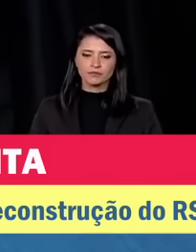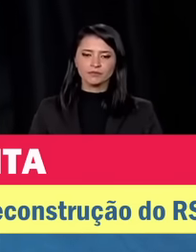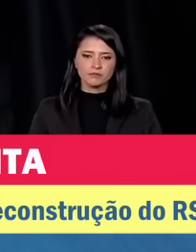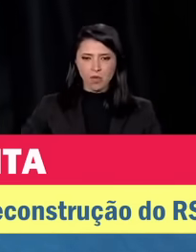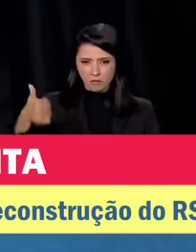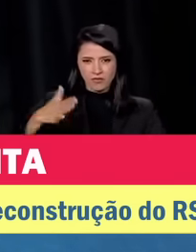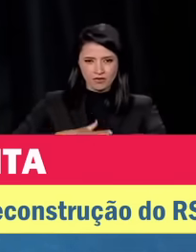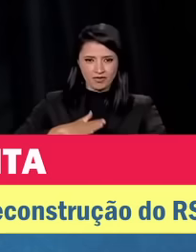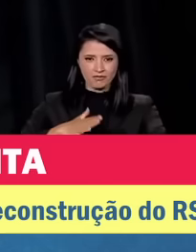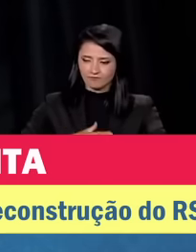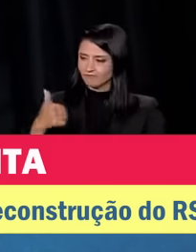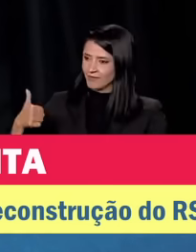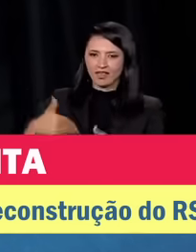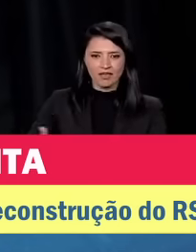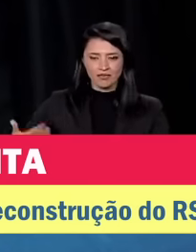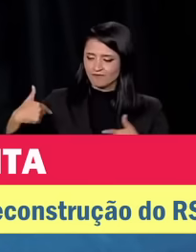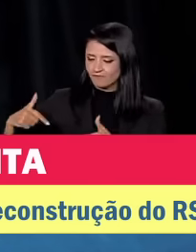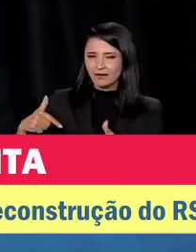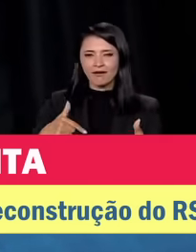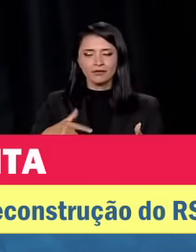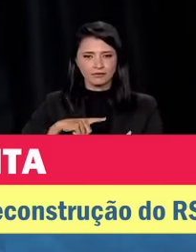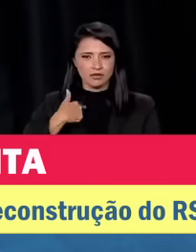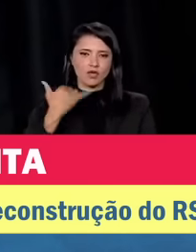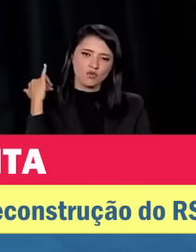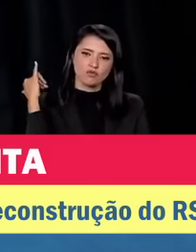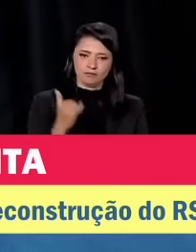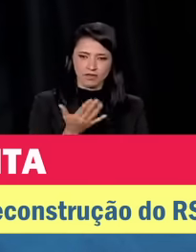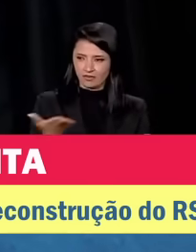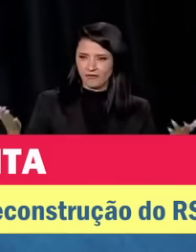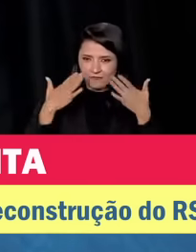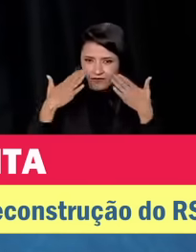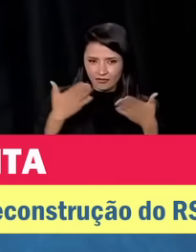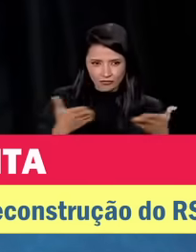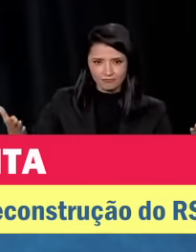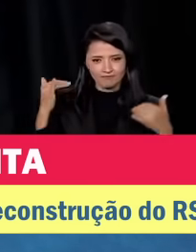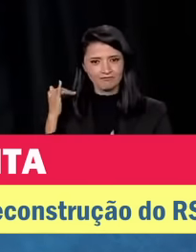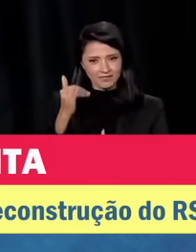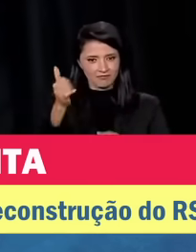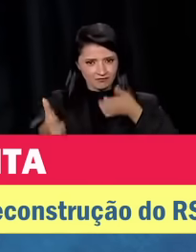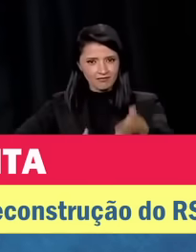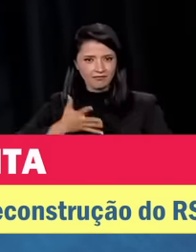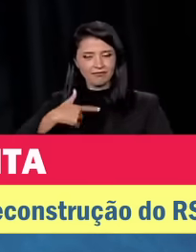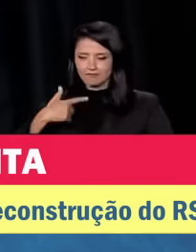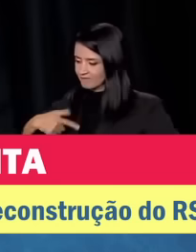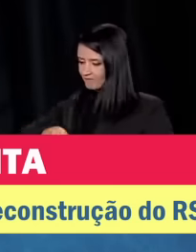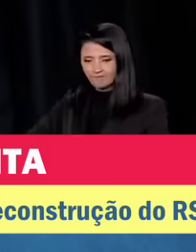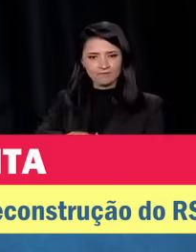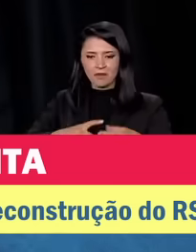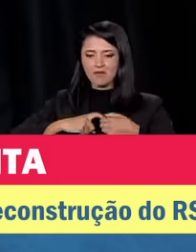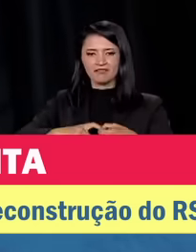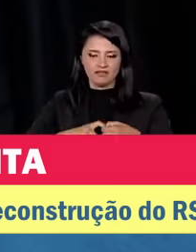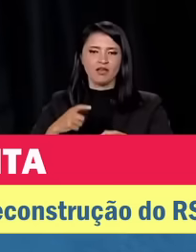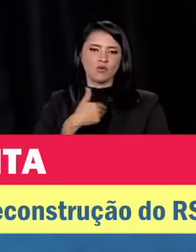Desde o primeiro momento, nós temos trabalhado, e eu quero aqui publicamente dizer isso, em absoluta sintonia e